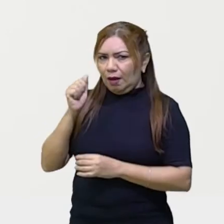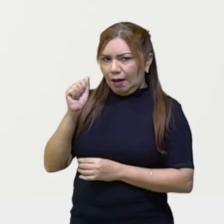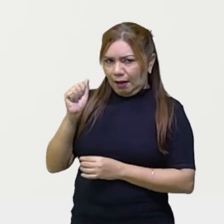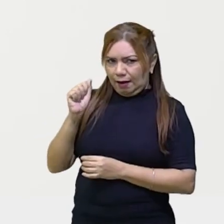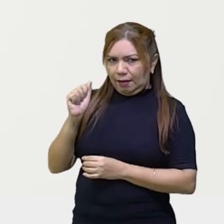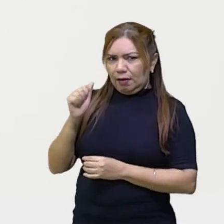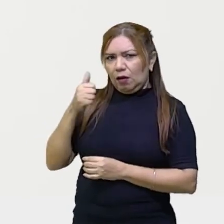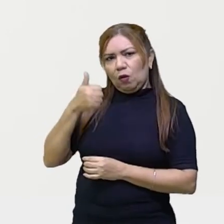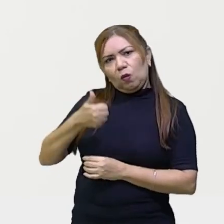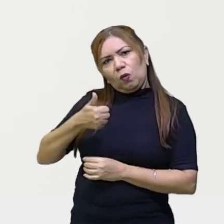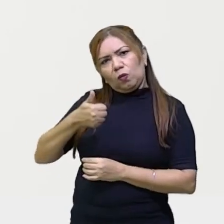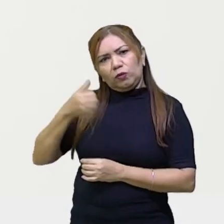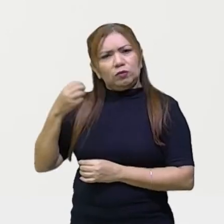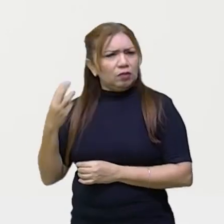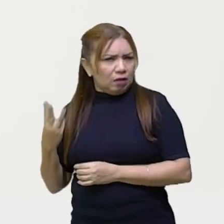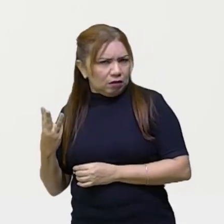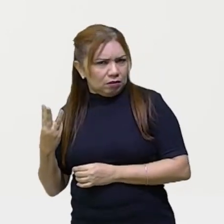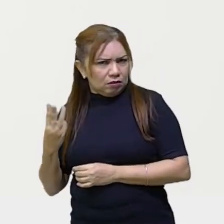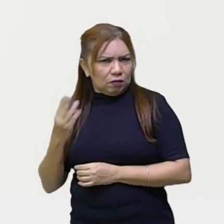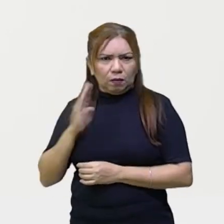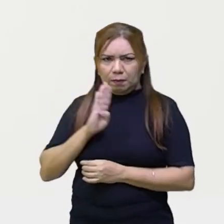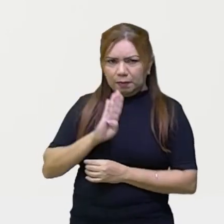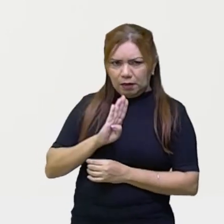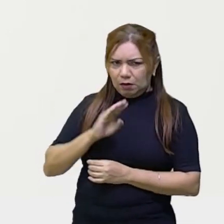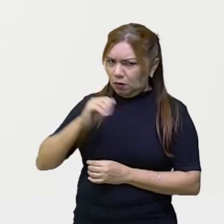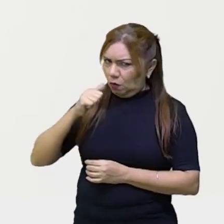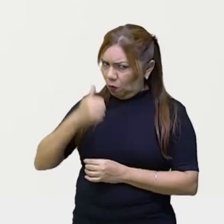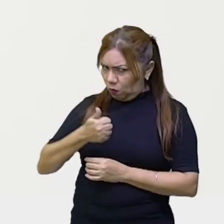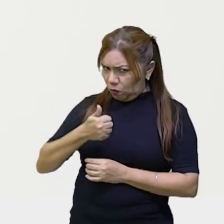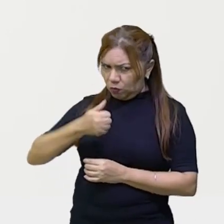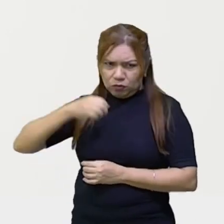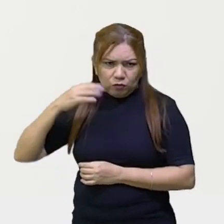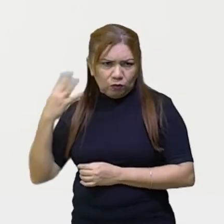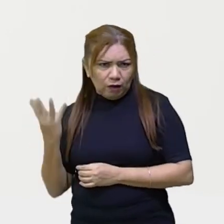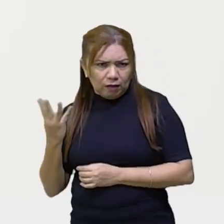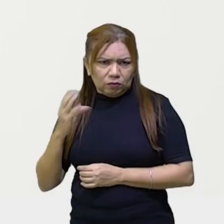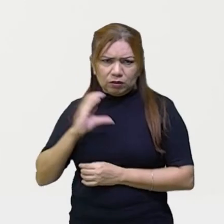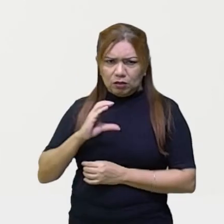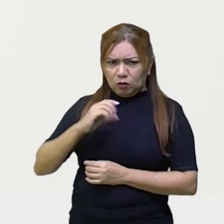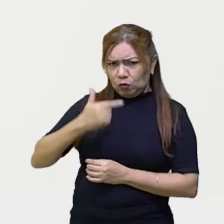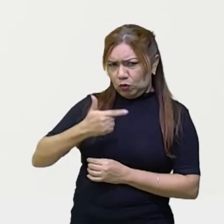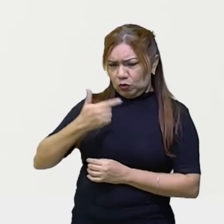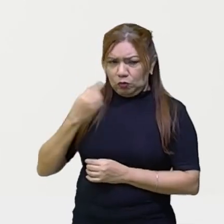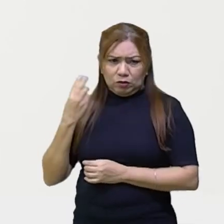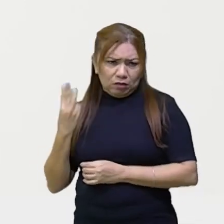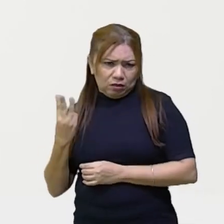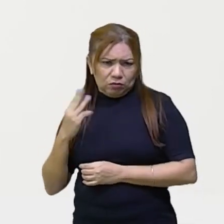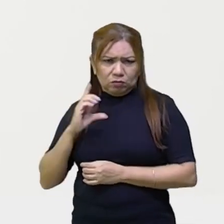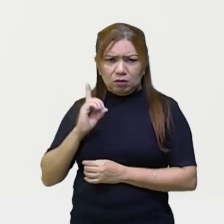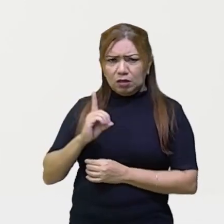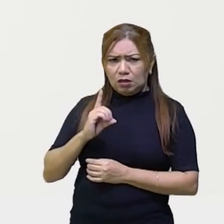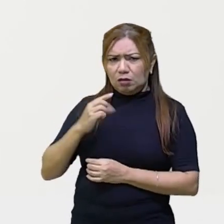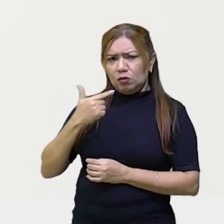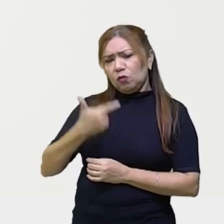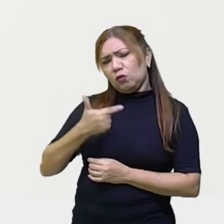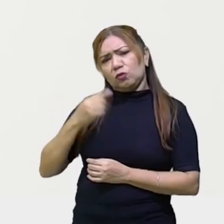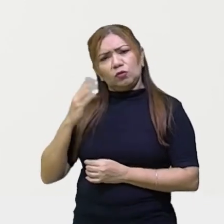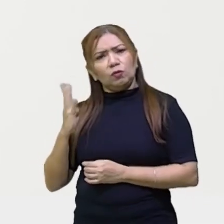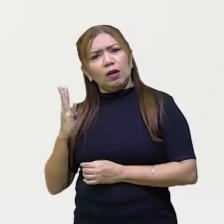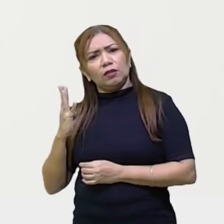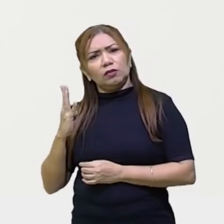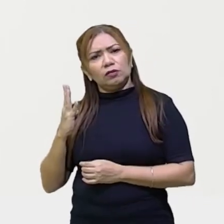e o quatro CO2 e O3 o letra de o 2 eo 4